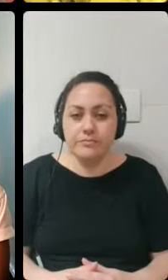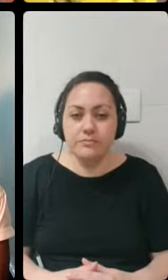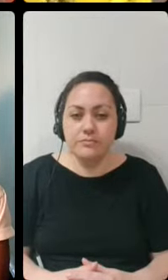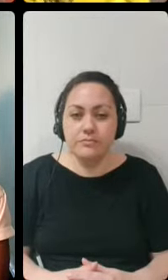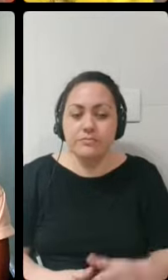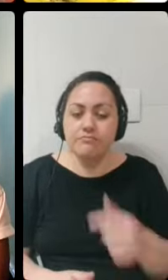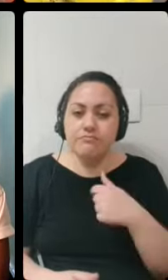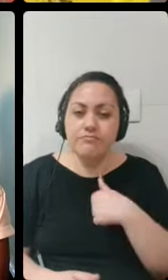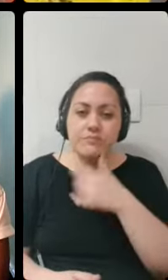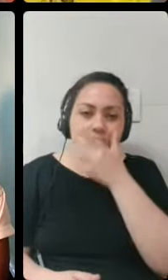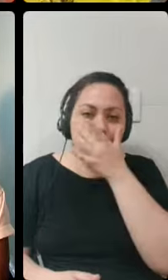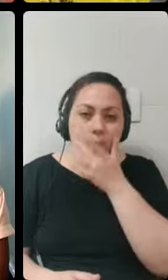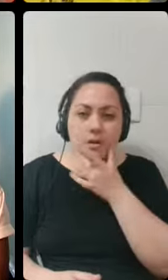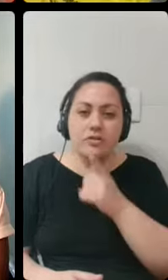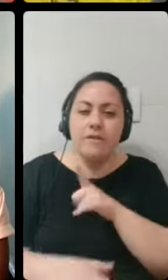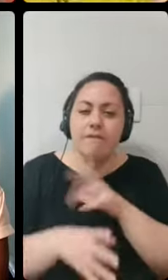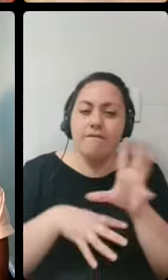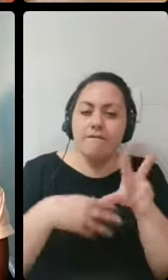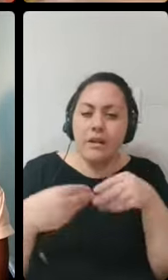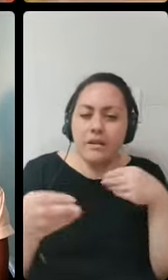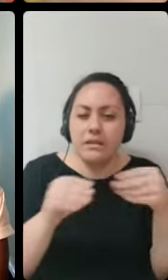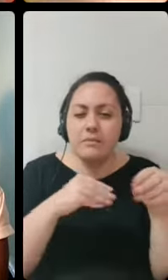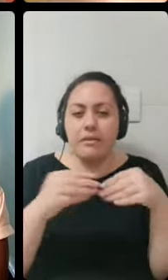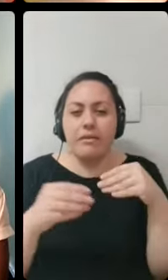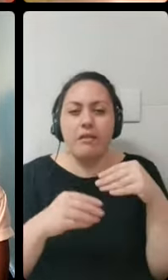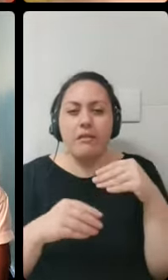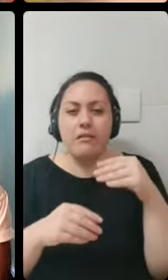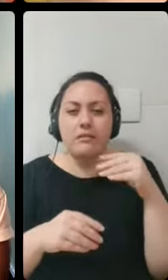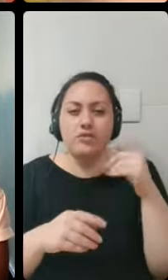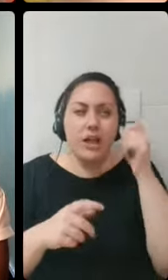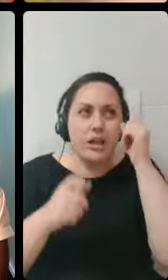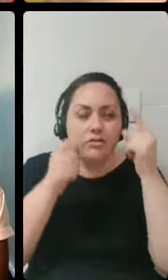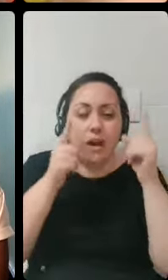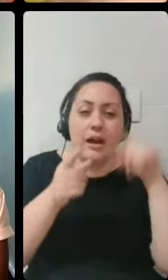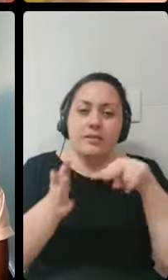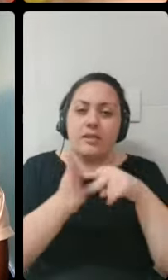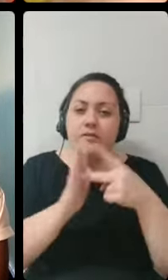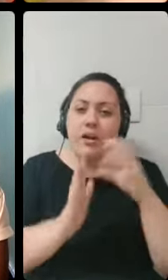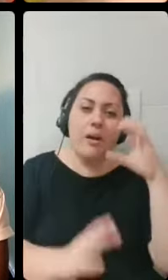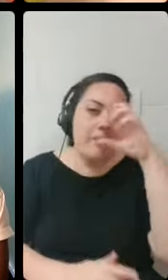flexibilidade, criatividade é aprendizado, né, gente? Então,